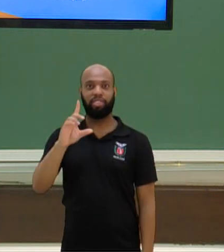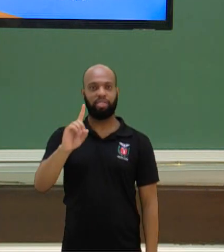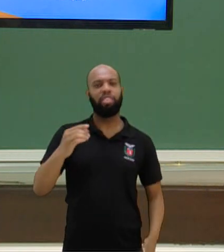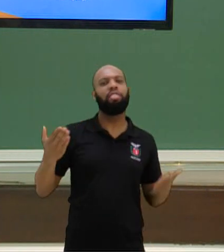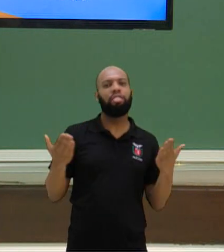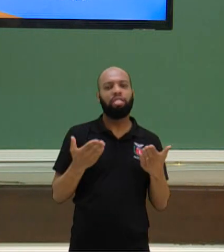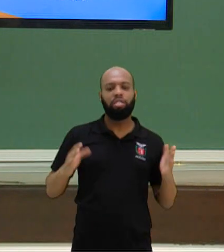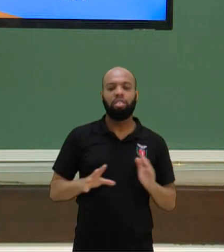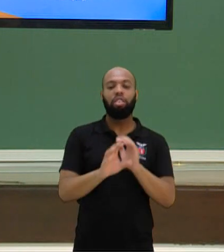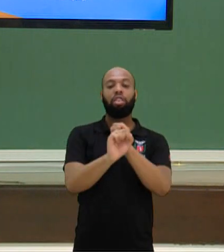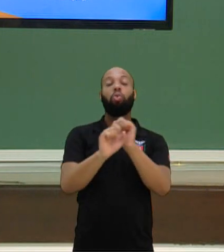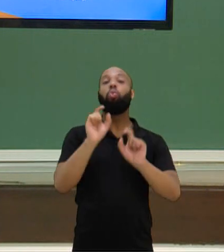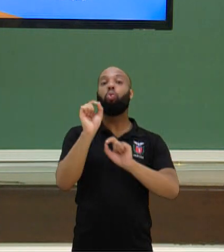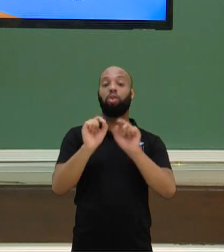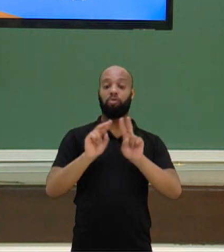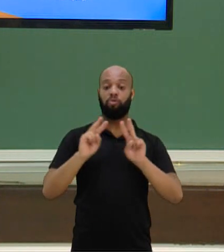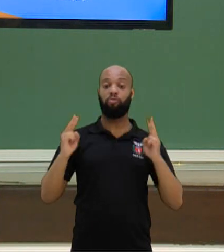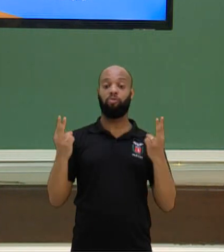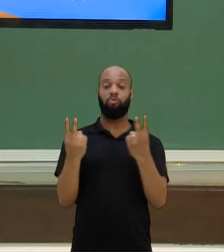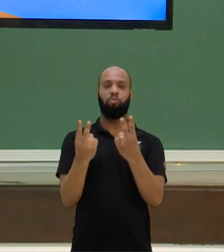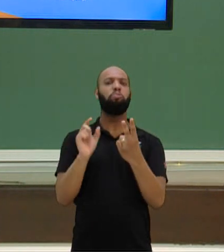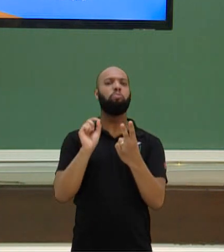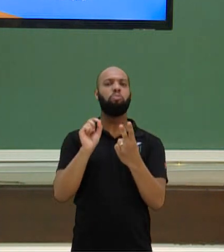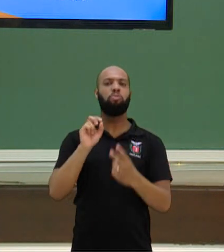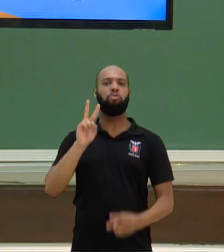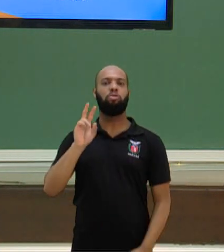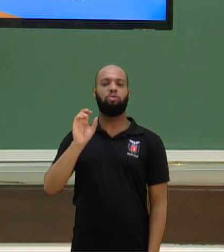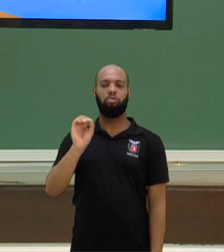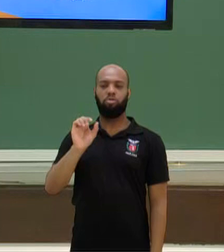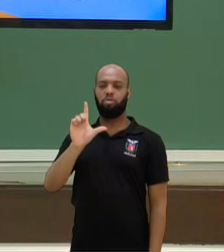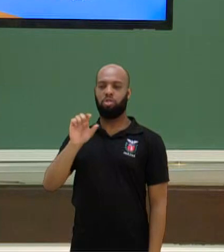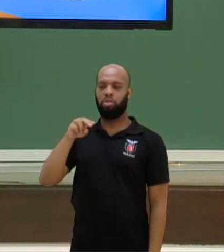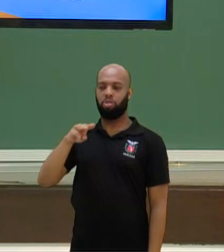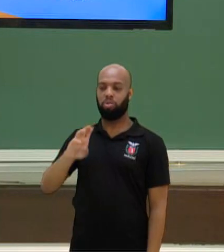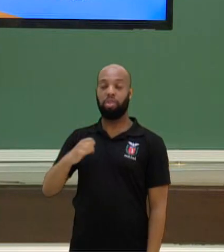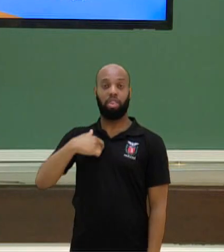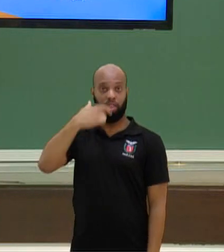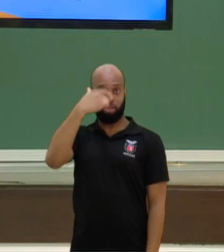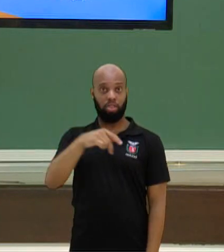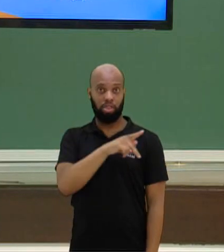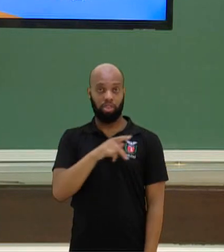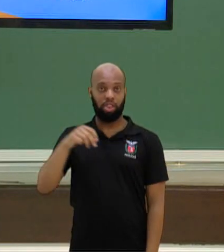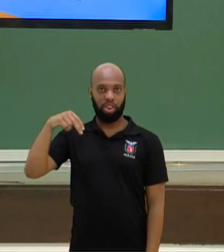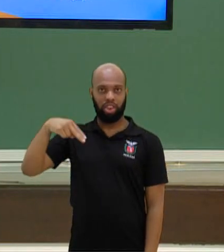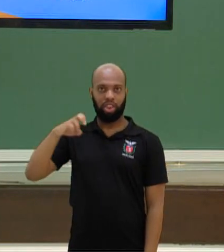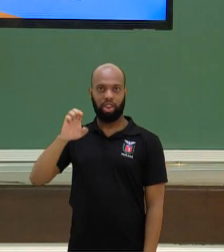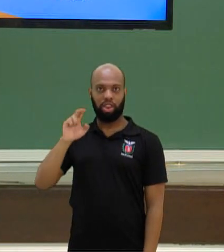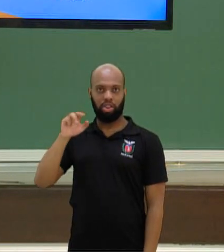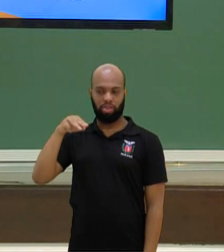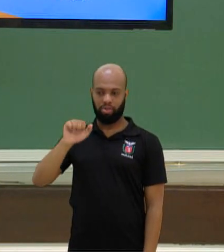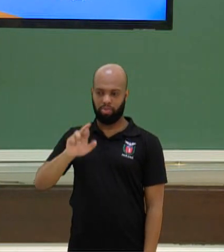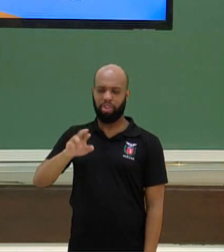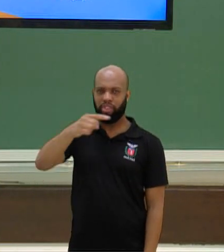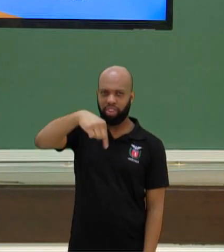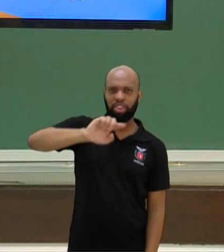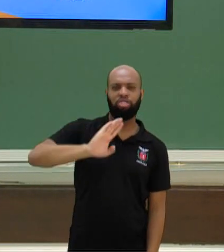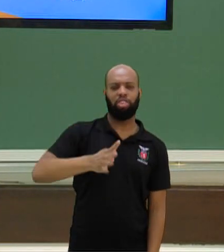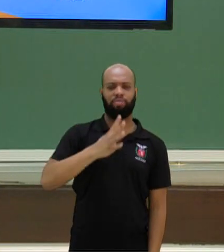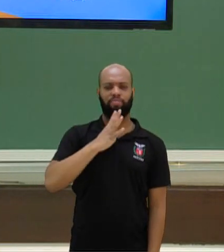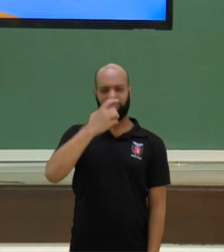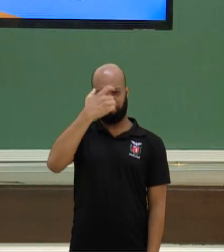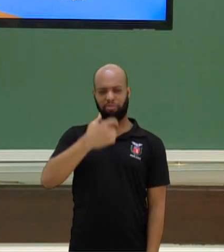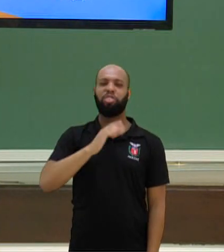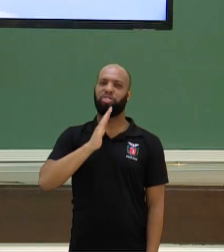Agora vamos calcular volume. Aqui quem está falando é a professora Neumar, da disciplina de matemática. Acho que vocês já estão me conhecendo um pouquinho melhor,